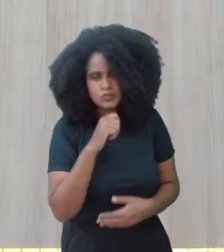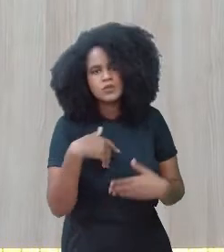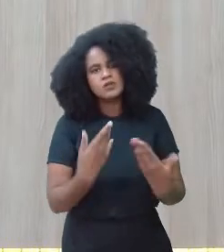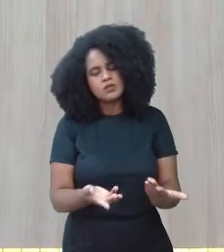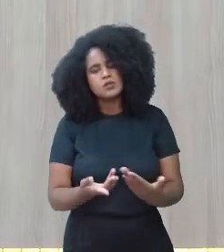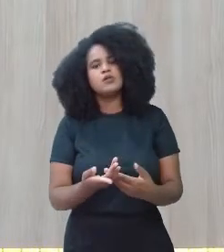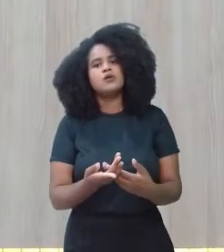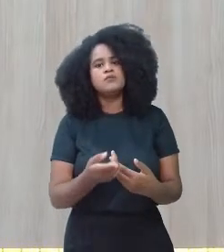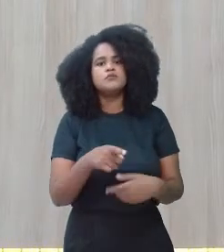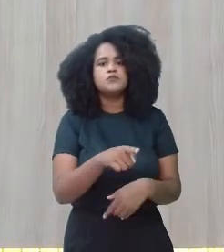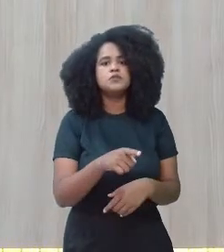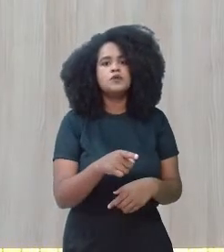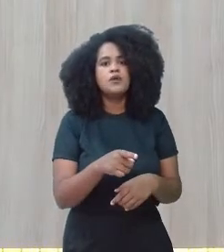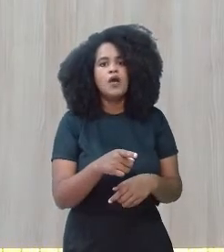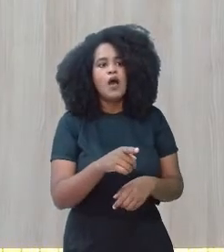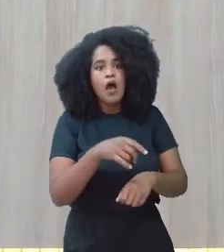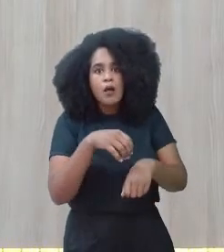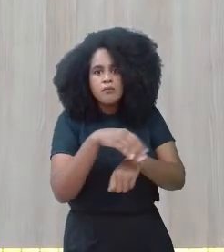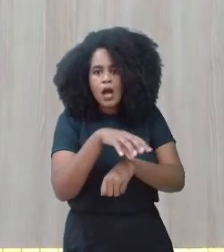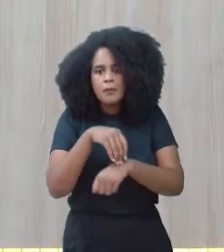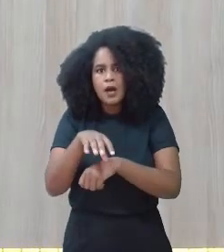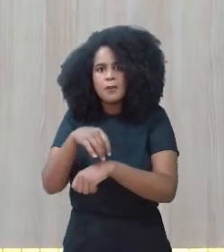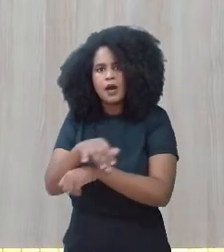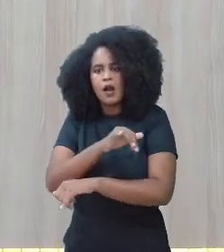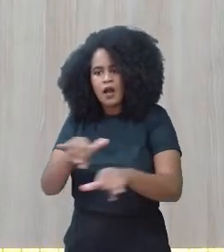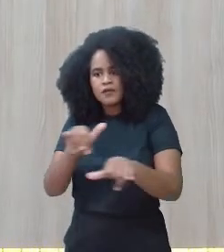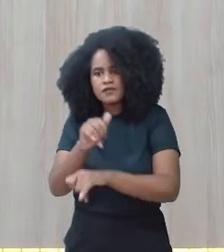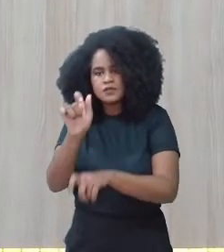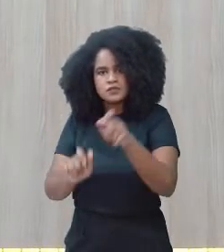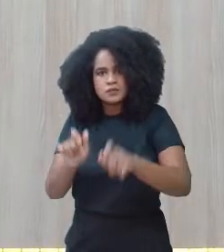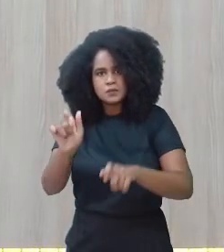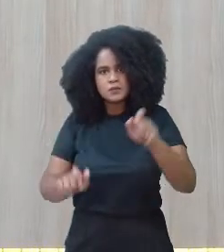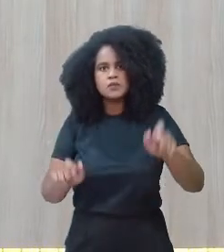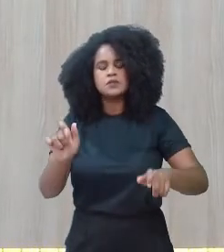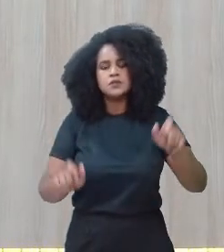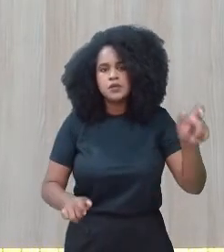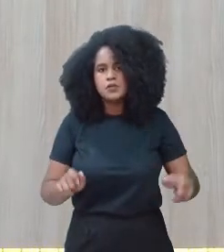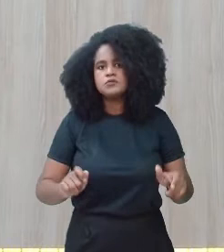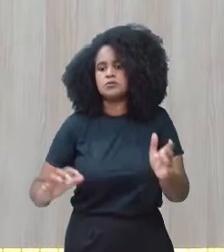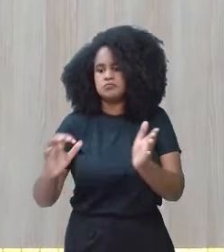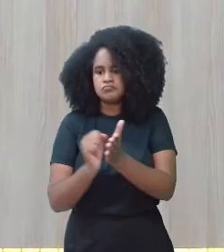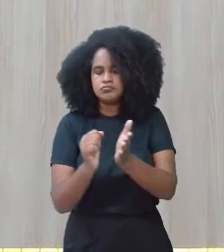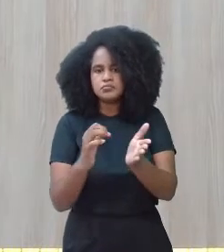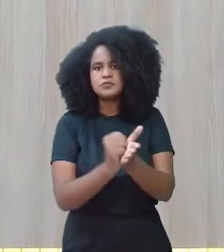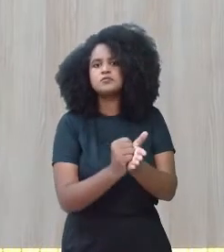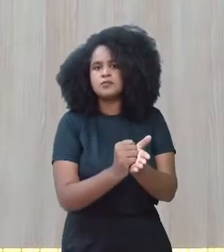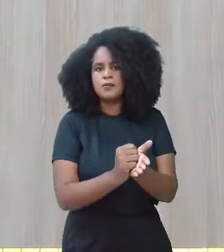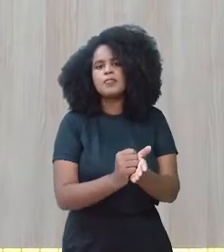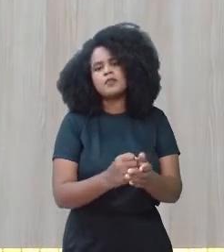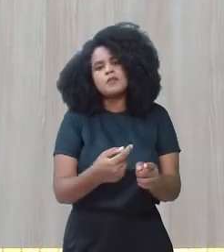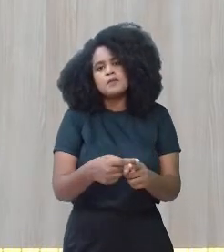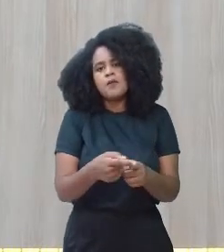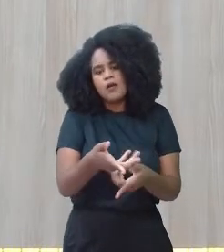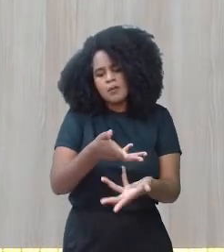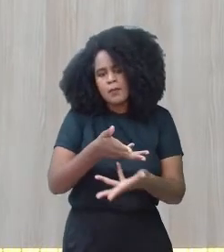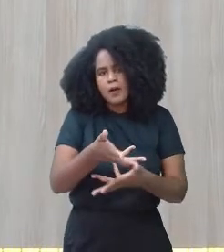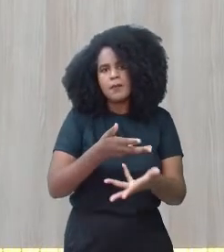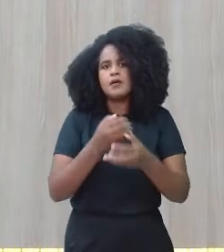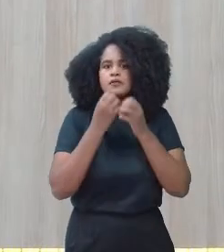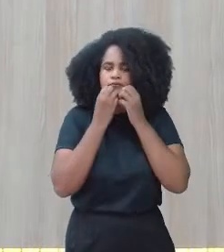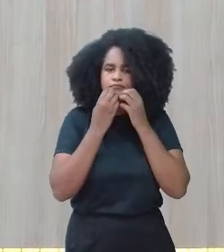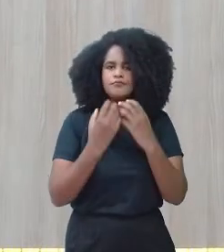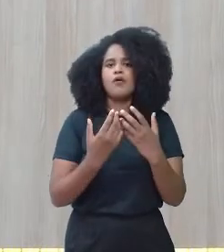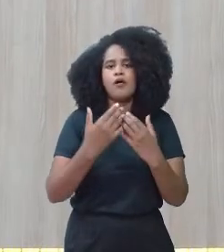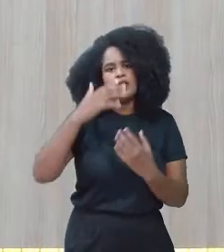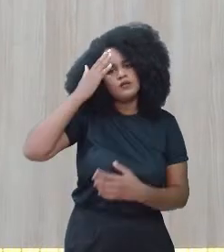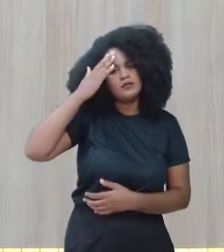seu colega que ainda não conhece ou não acompanha o projeto, né? Essa interação que a gente está tentando fazer aqui ajuda com que a gente consiga